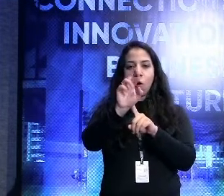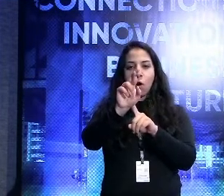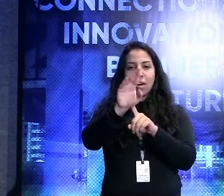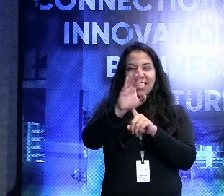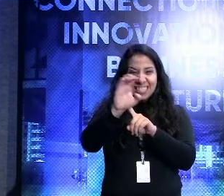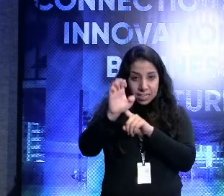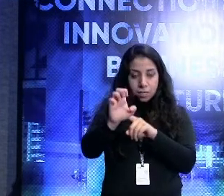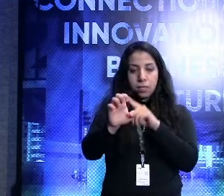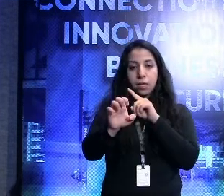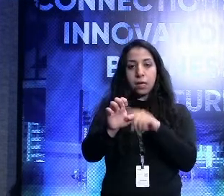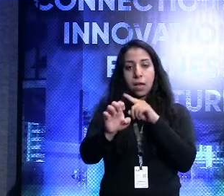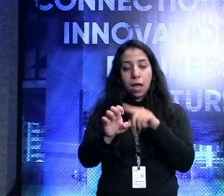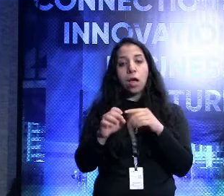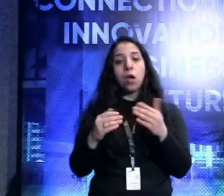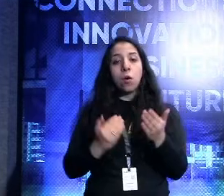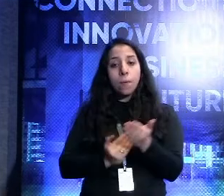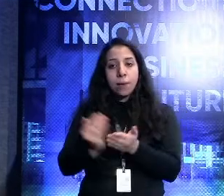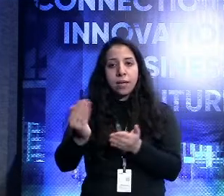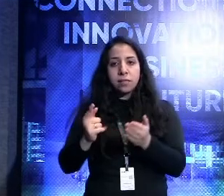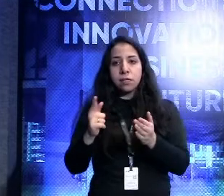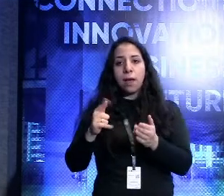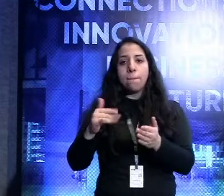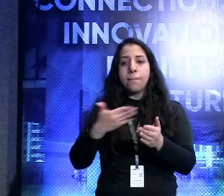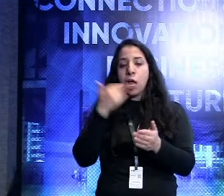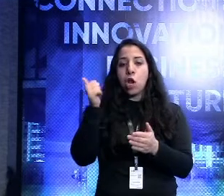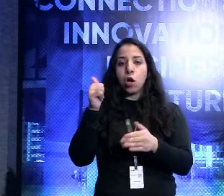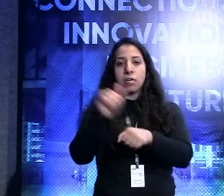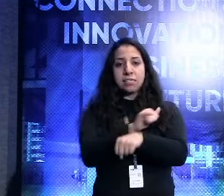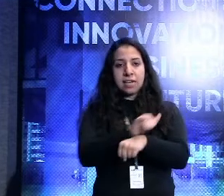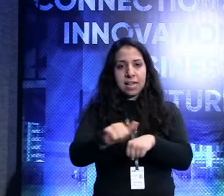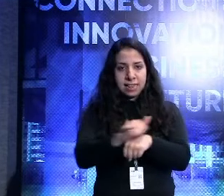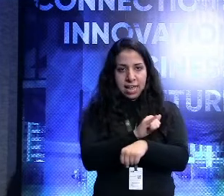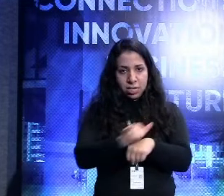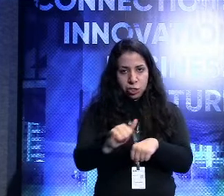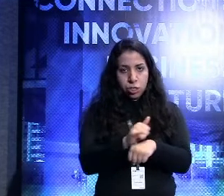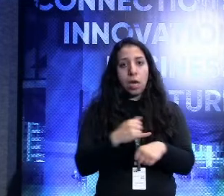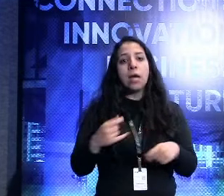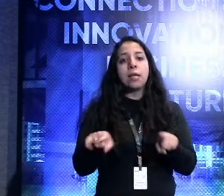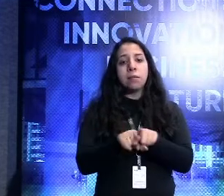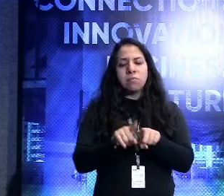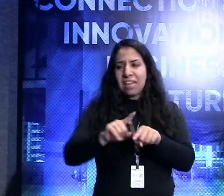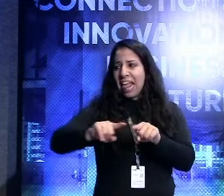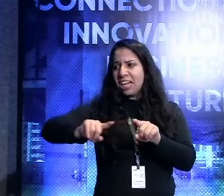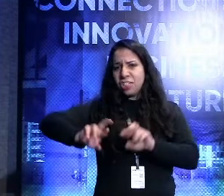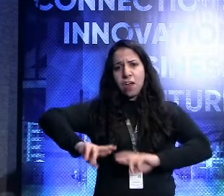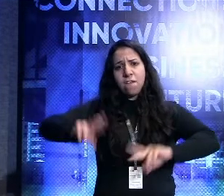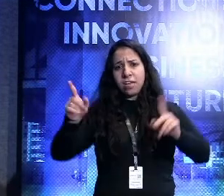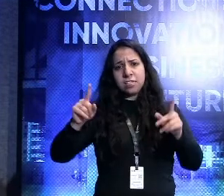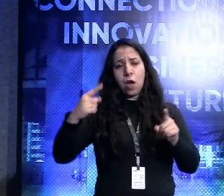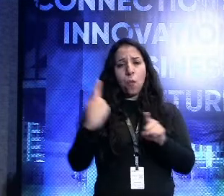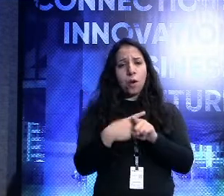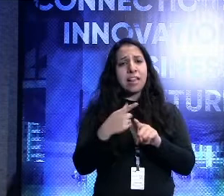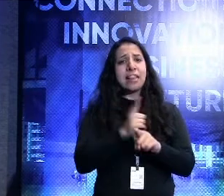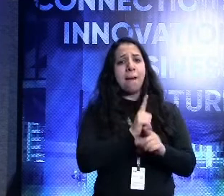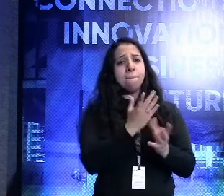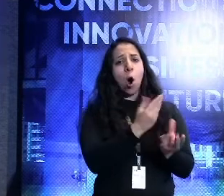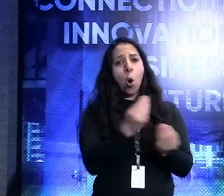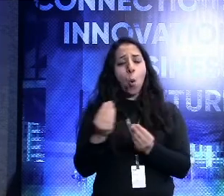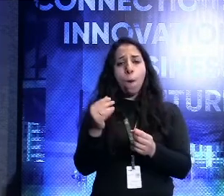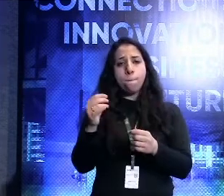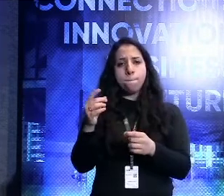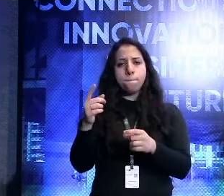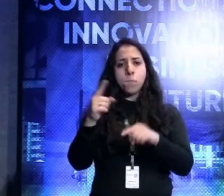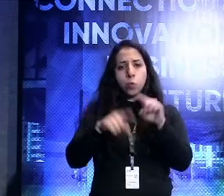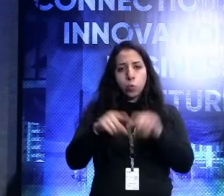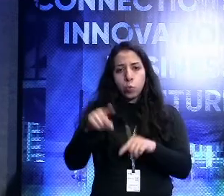Solution Fit e com melhor Strategic Fit. E esse é um dos maiores diferenciais, porque existem muitos produtos que acabam caindo por terra